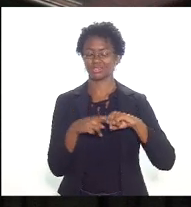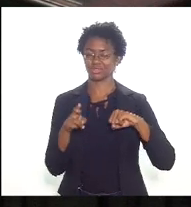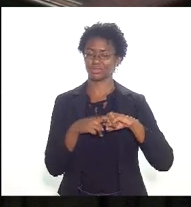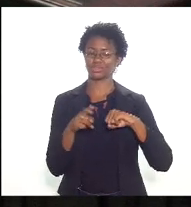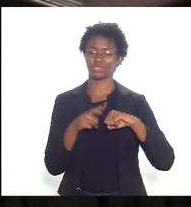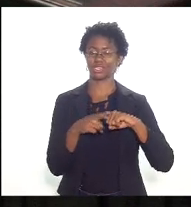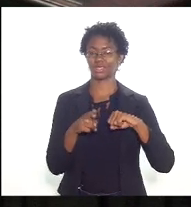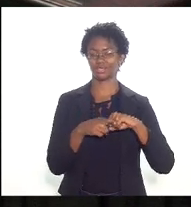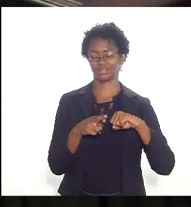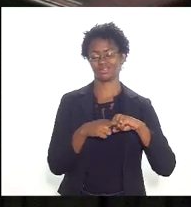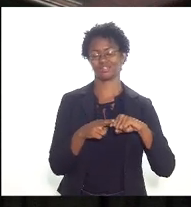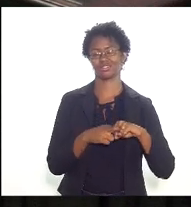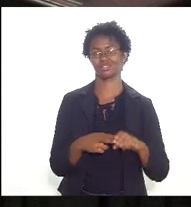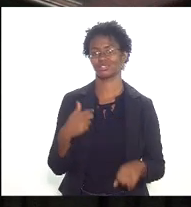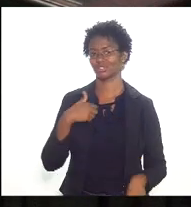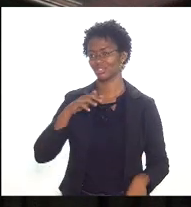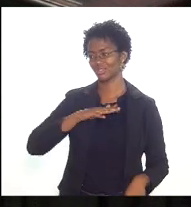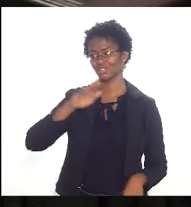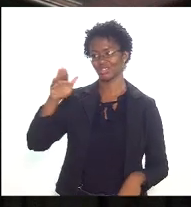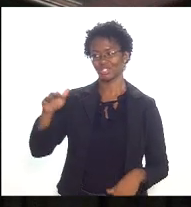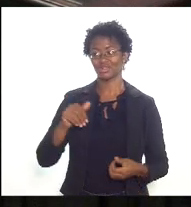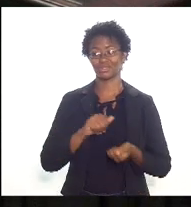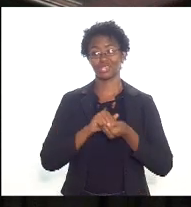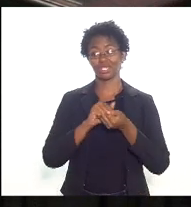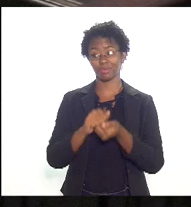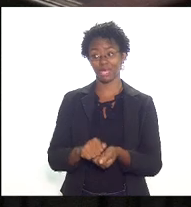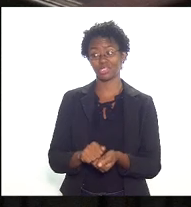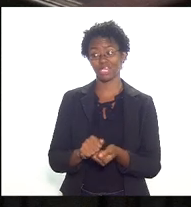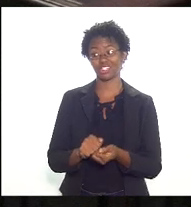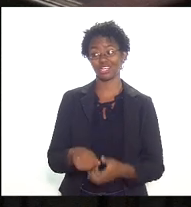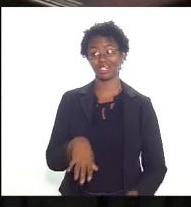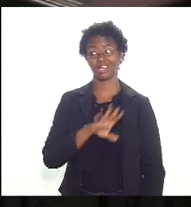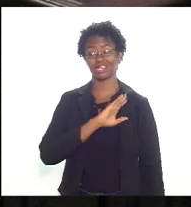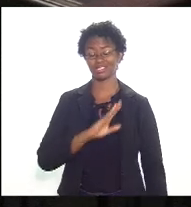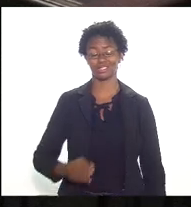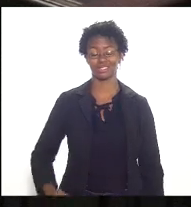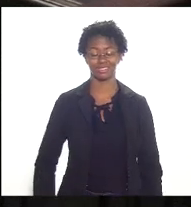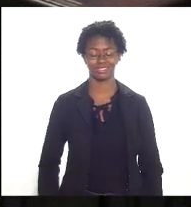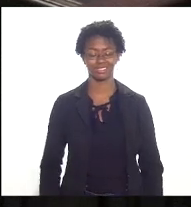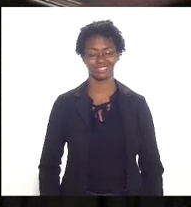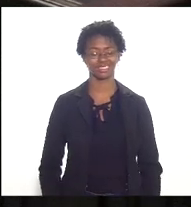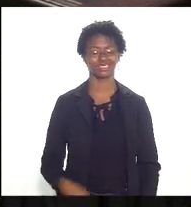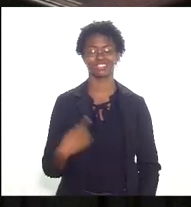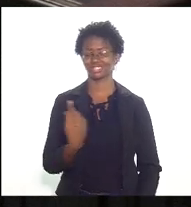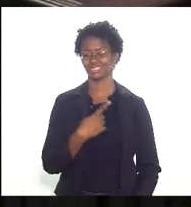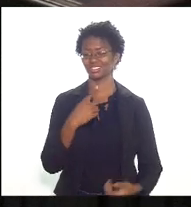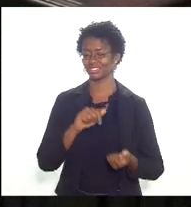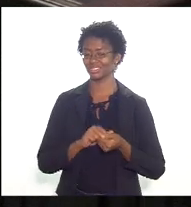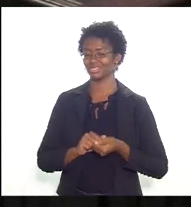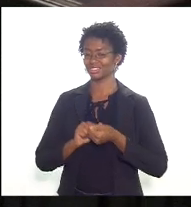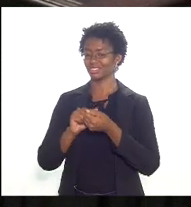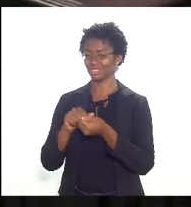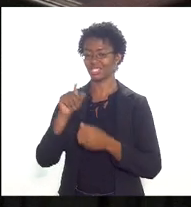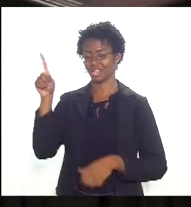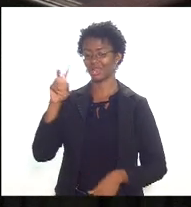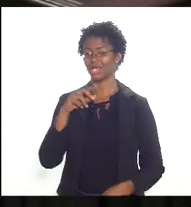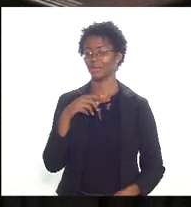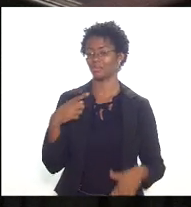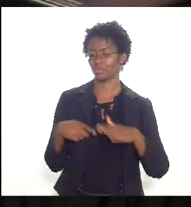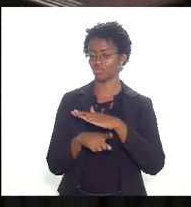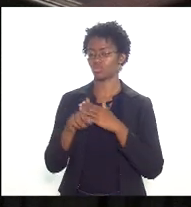onde eu tive lá Governador levei uma demanda muito forte que era aquela questão do roseiral